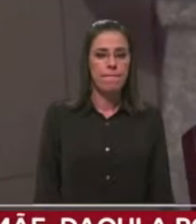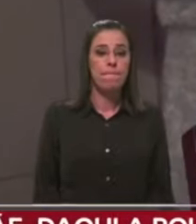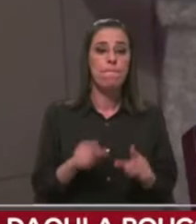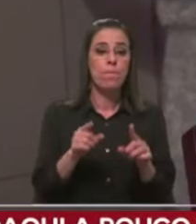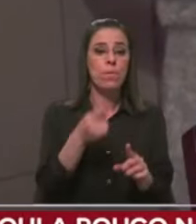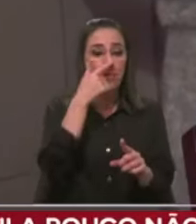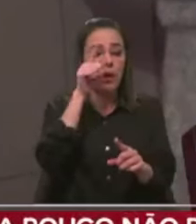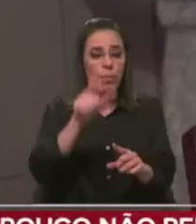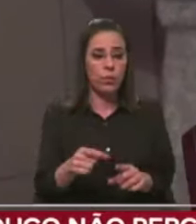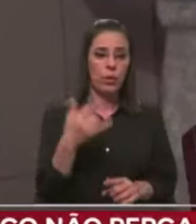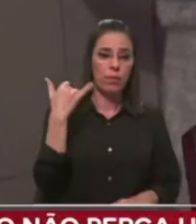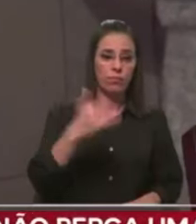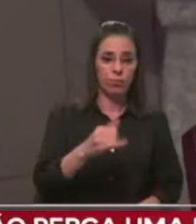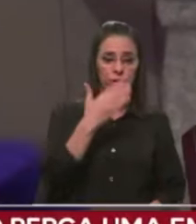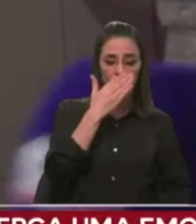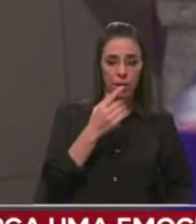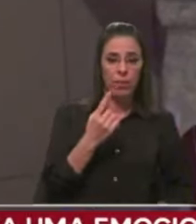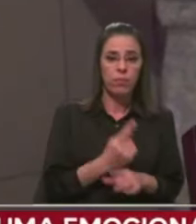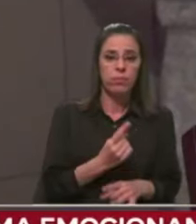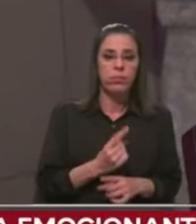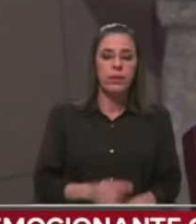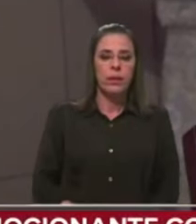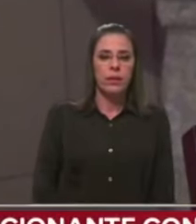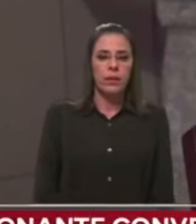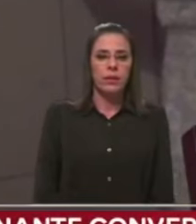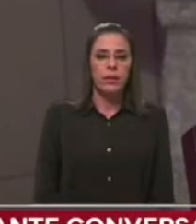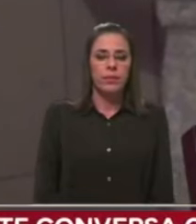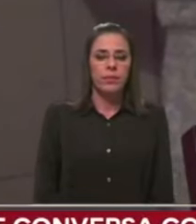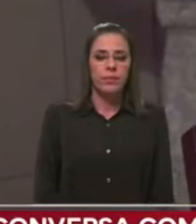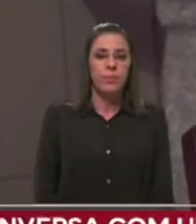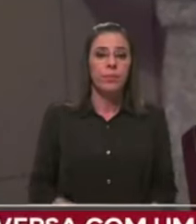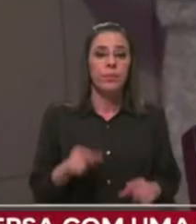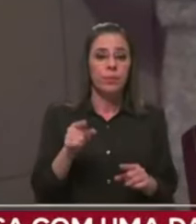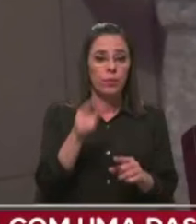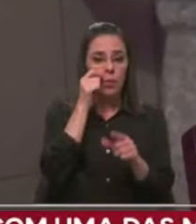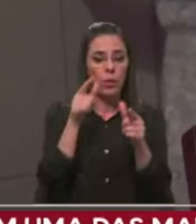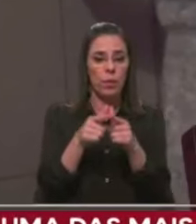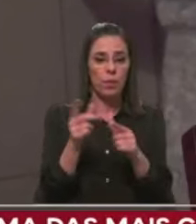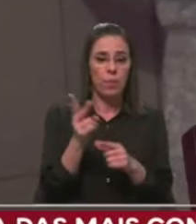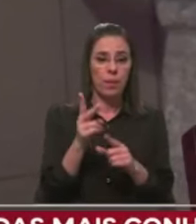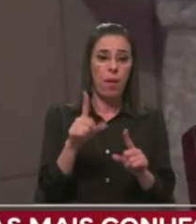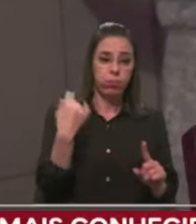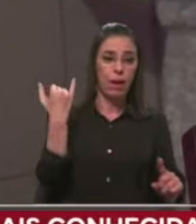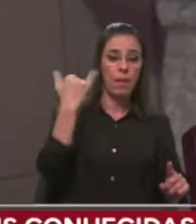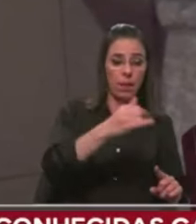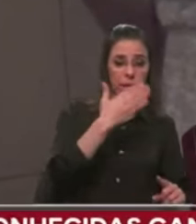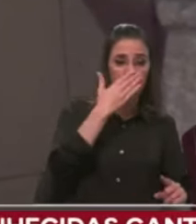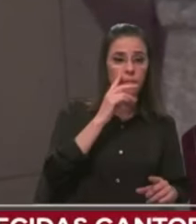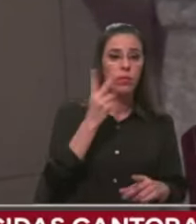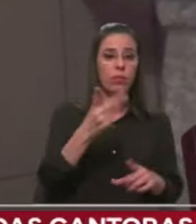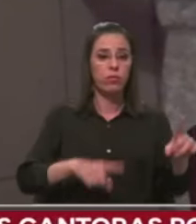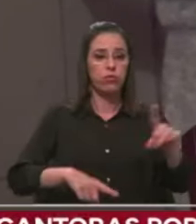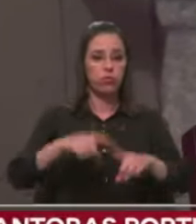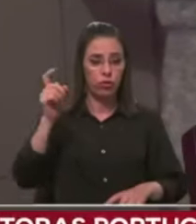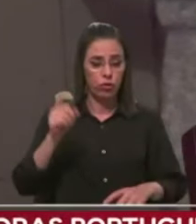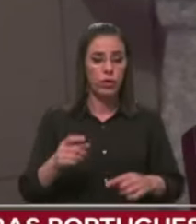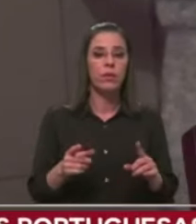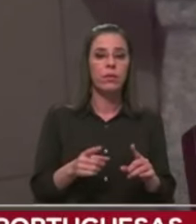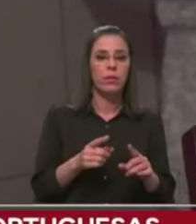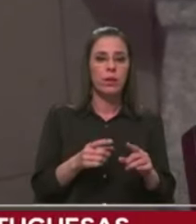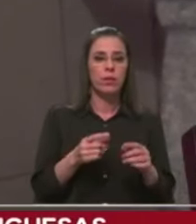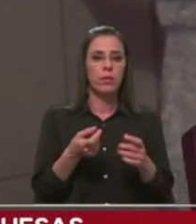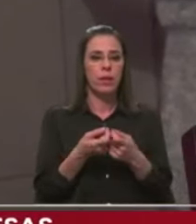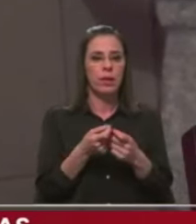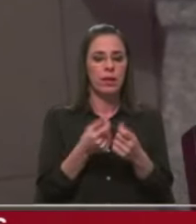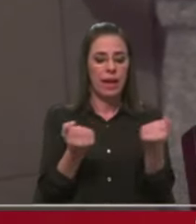essa pessoa chegou a agredir as gémeas também eh estava ele um premo para agredir já min já elas fugiram estavam atrás do